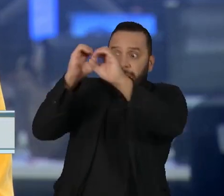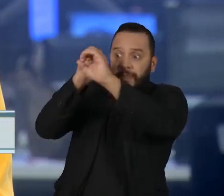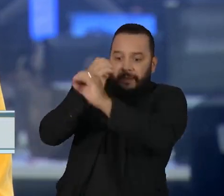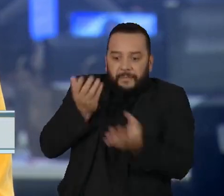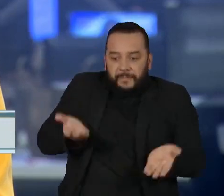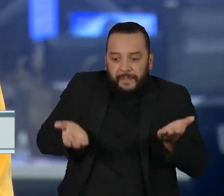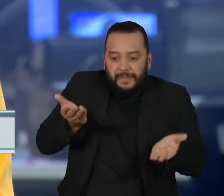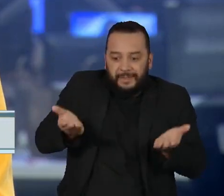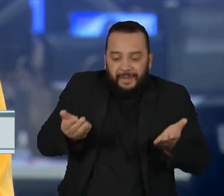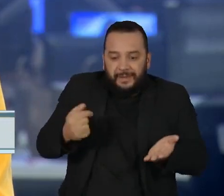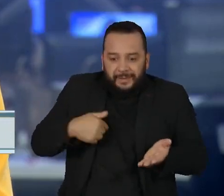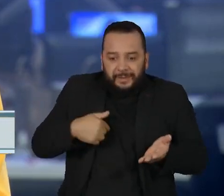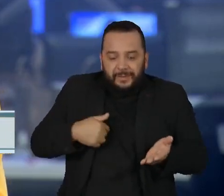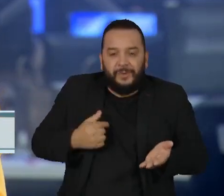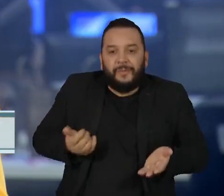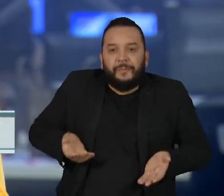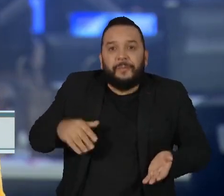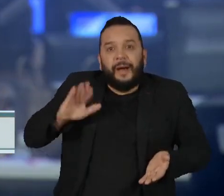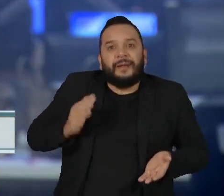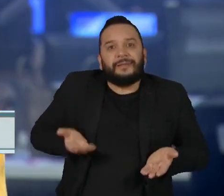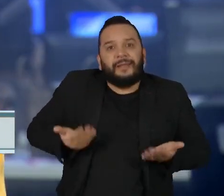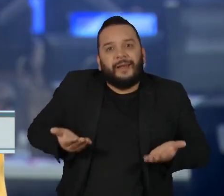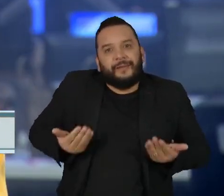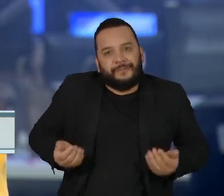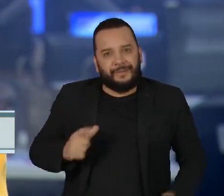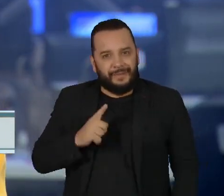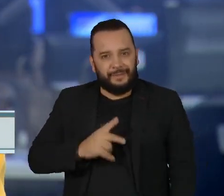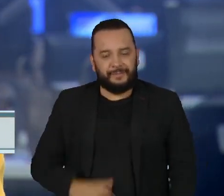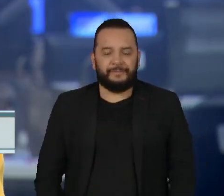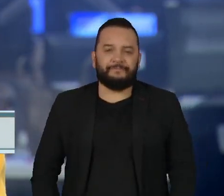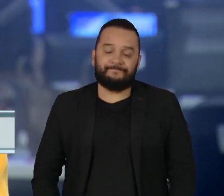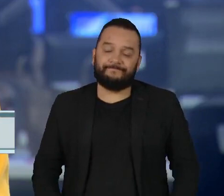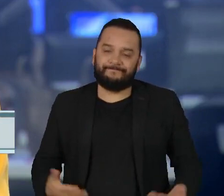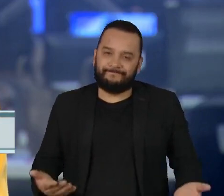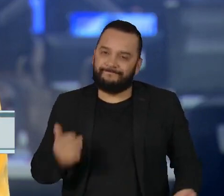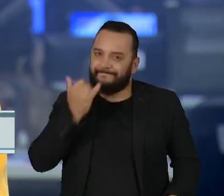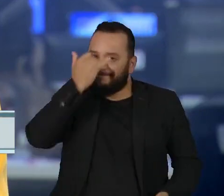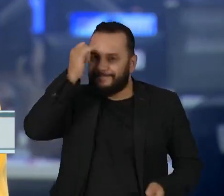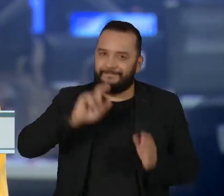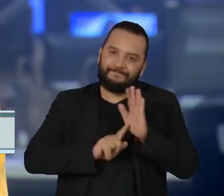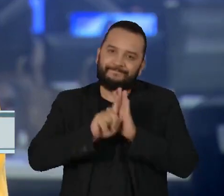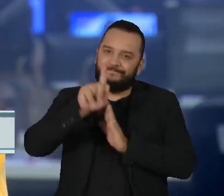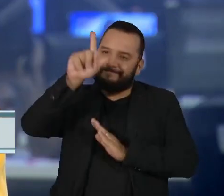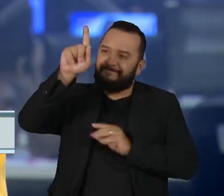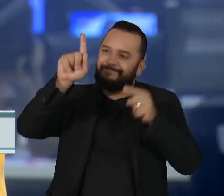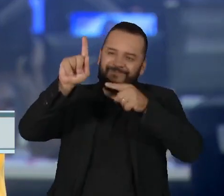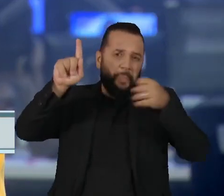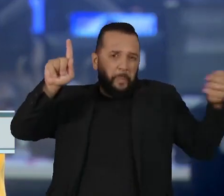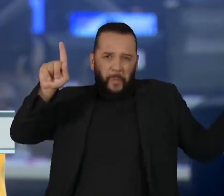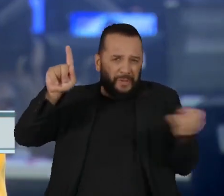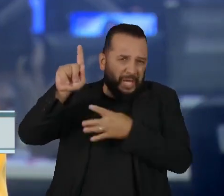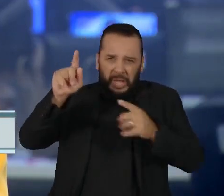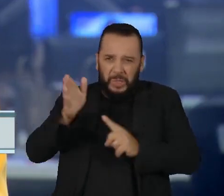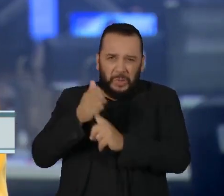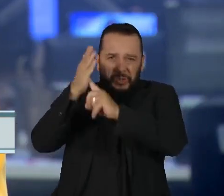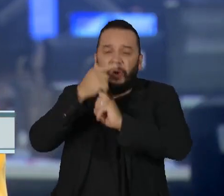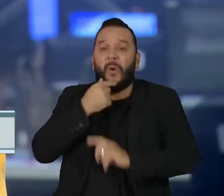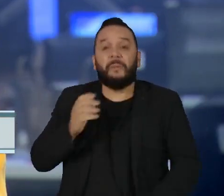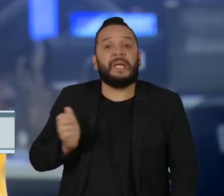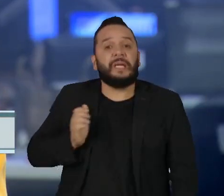Não foi dessa vez. O foguete mais moderno do mundo, projetado pela empresa SpaceX do bilionário Elon